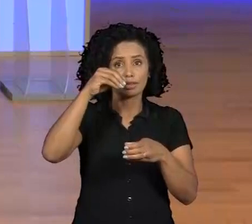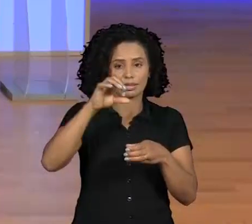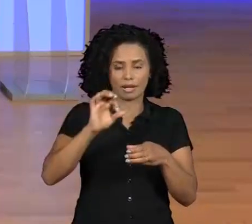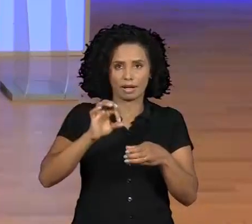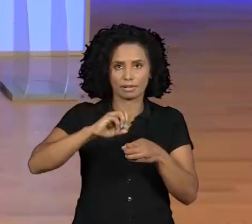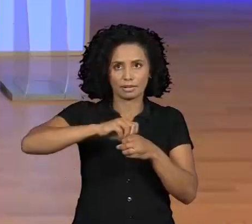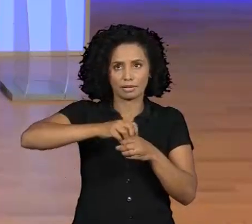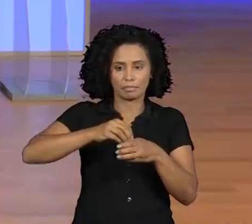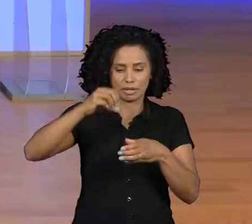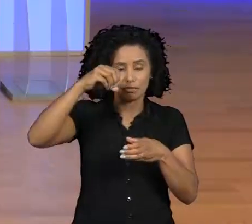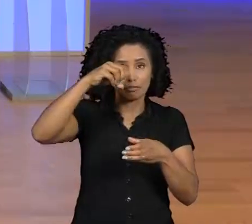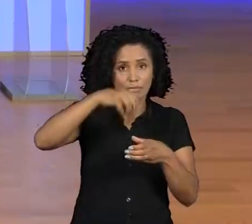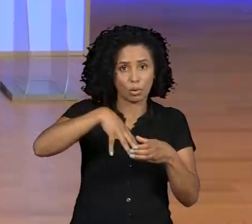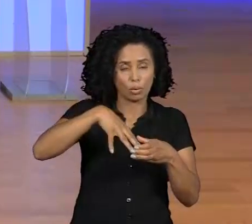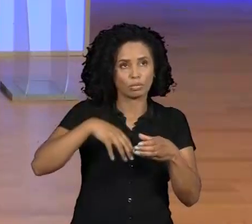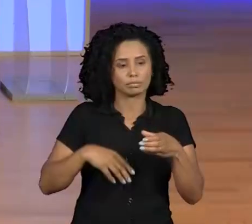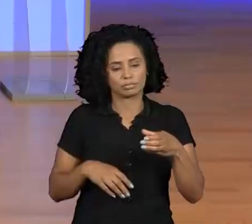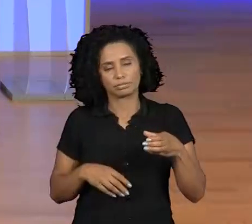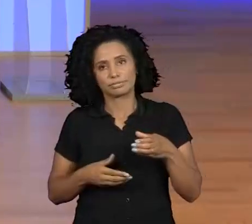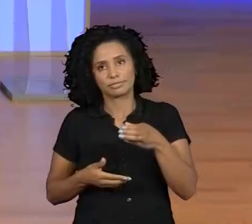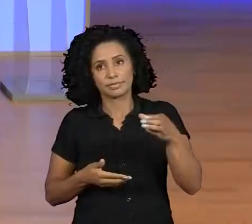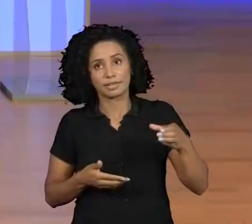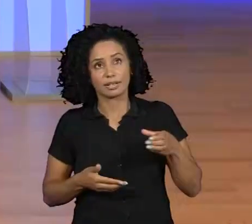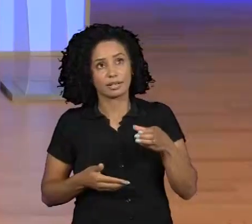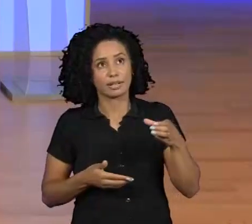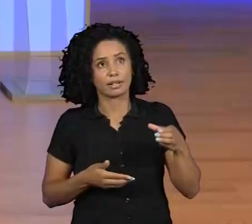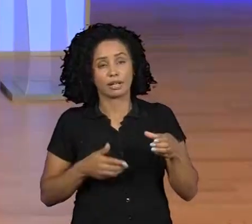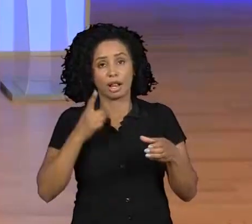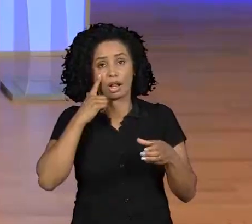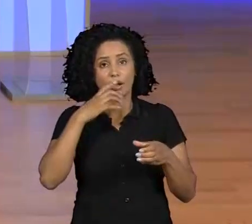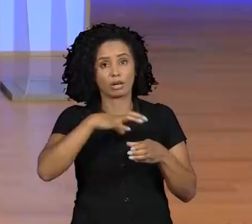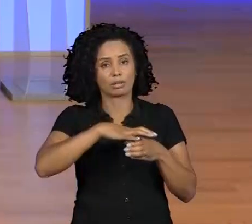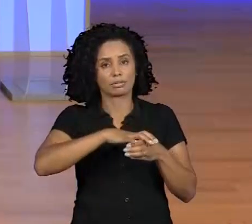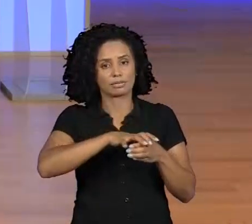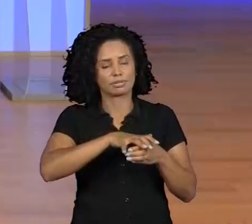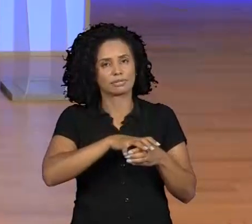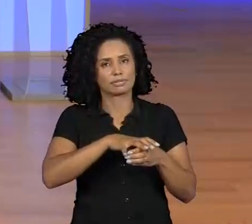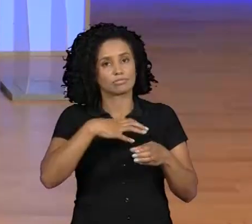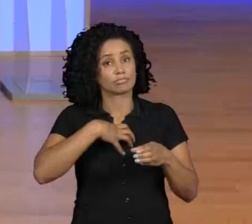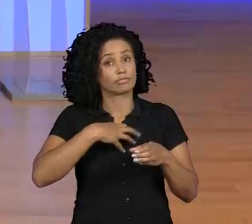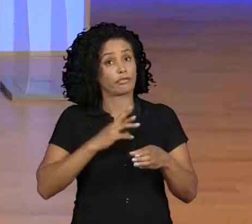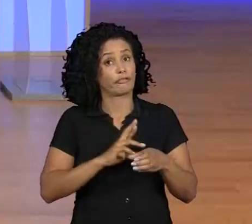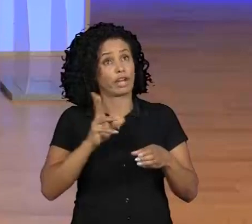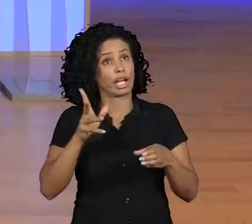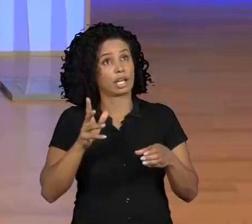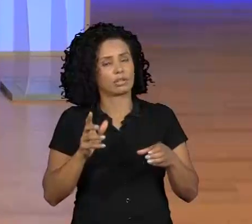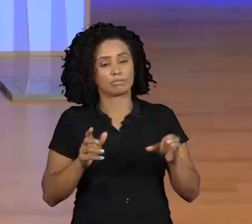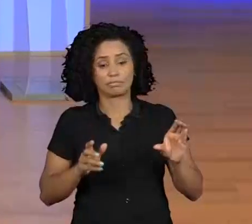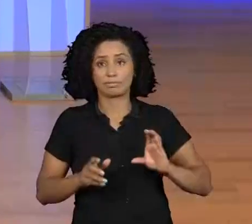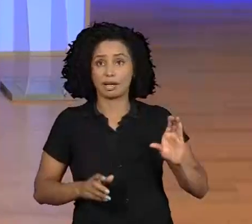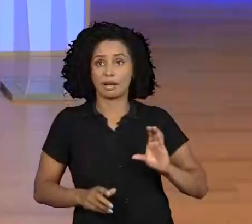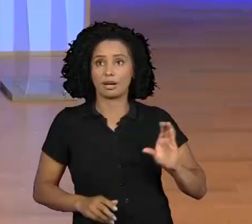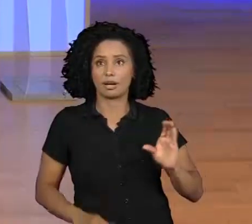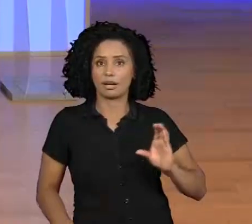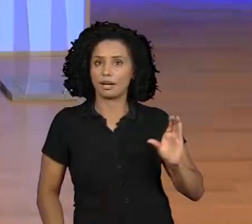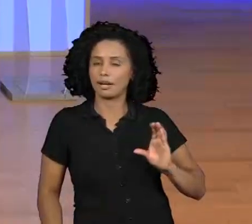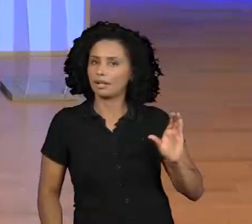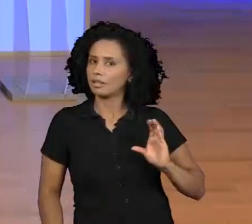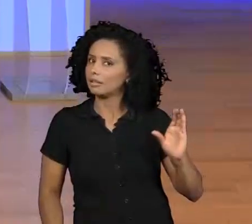metal. Sim. O som aqui já podemos ouvir que foi diferente, não é? Olha!